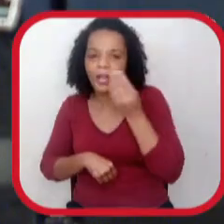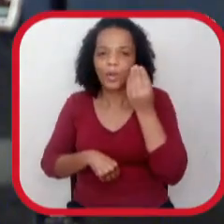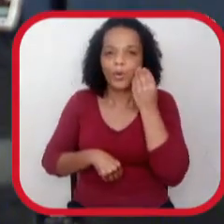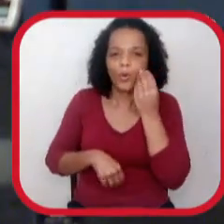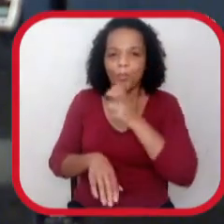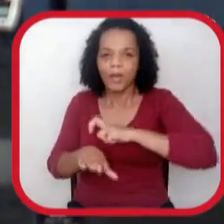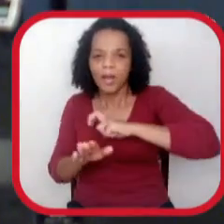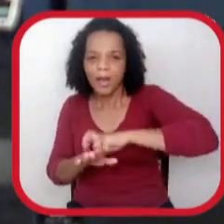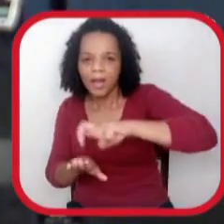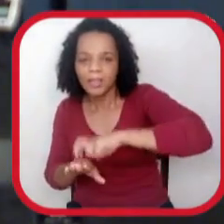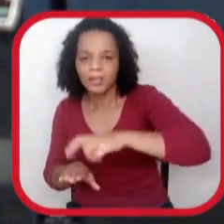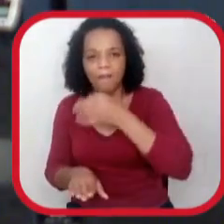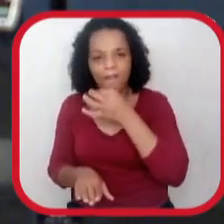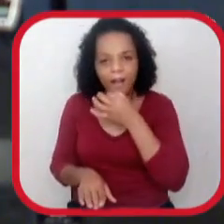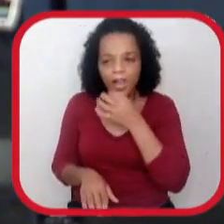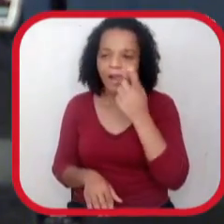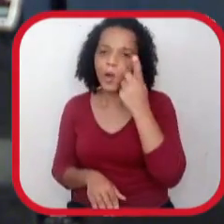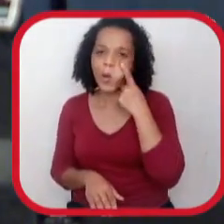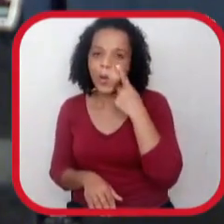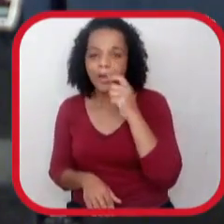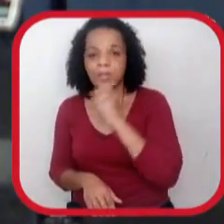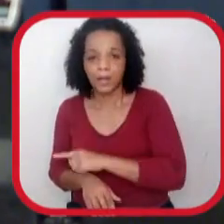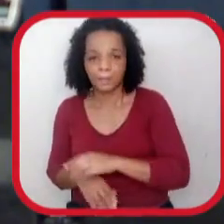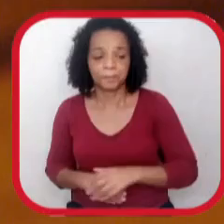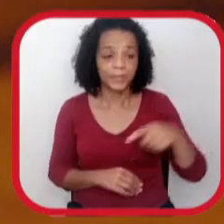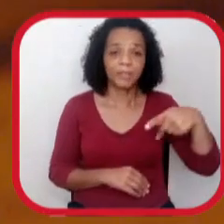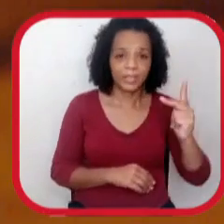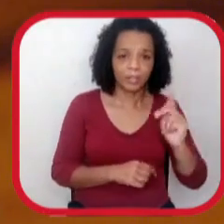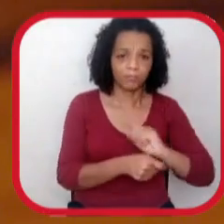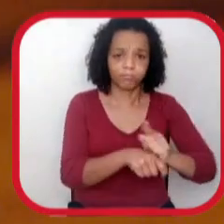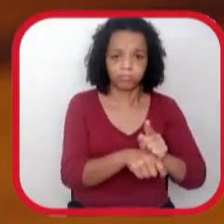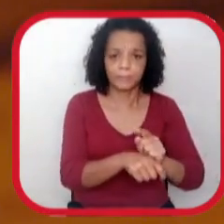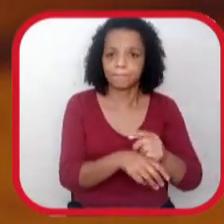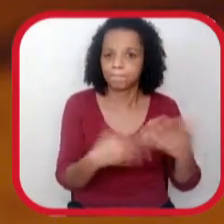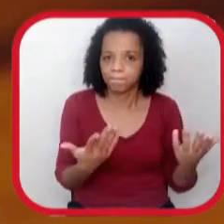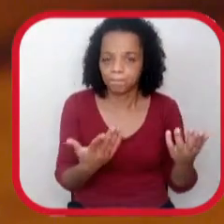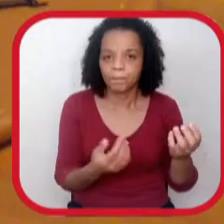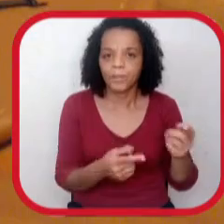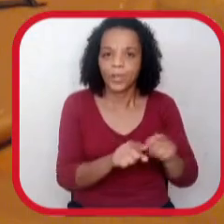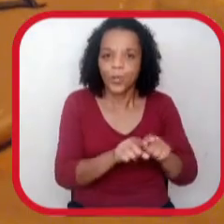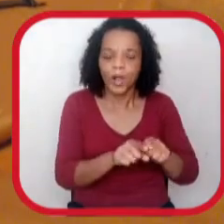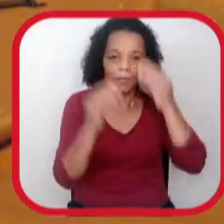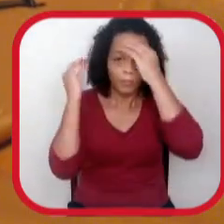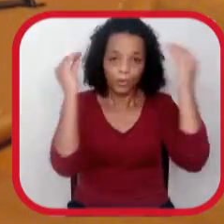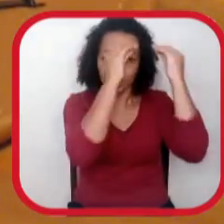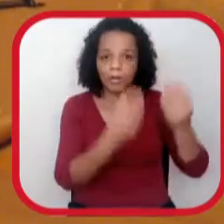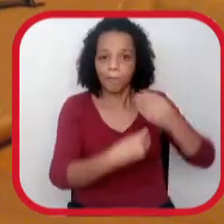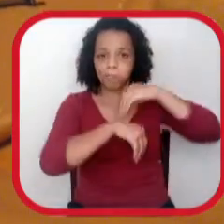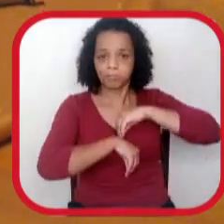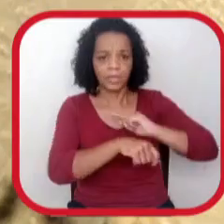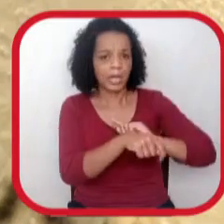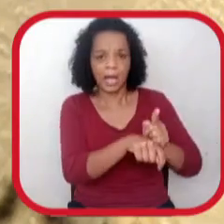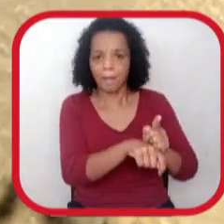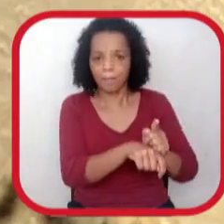ela fala, como é que ela olha, como é que ela diz, como é que... e experimentar. Televisão é tudo muito mais rápido, tens de fazer este processo de construir